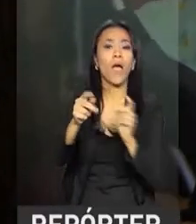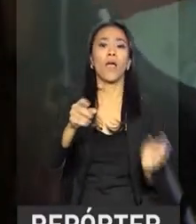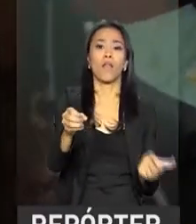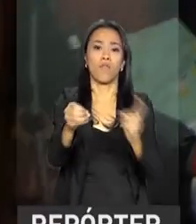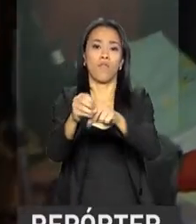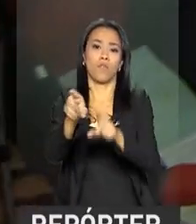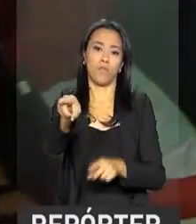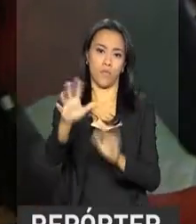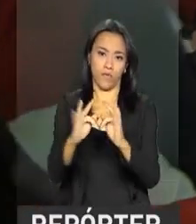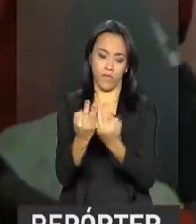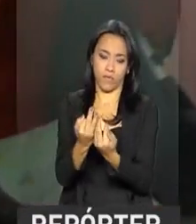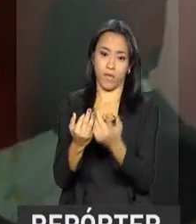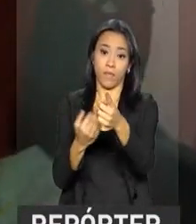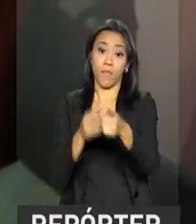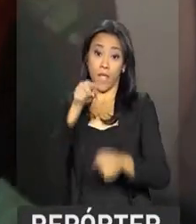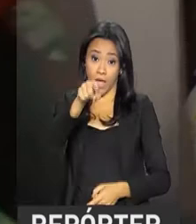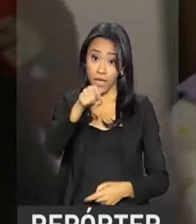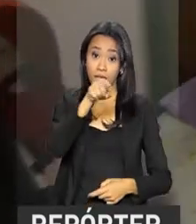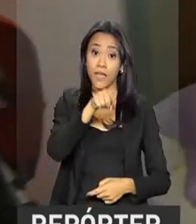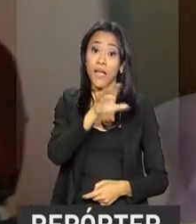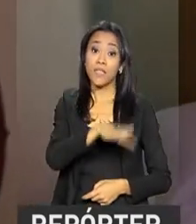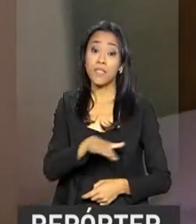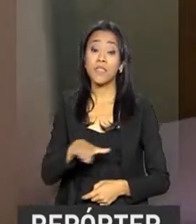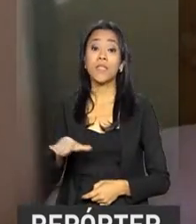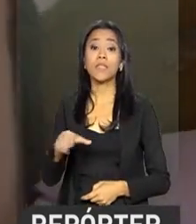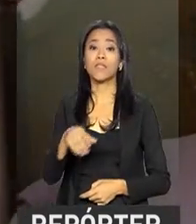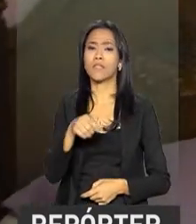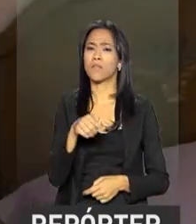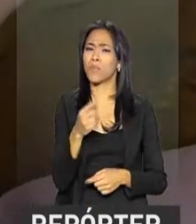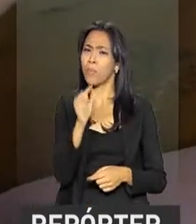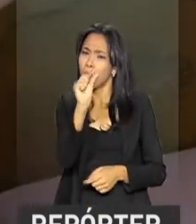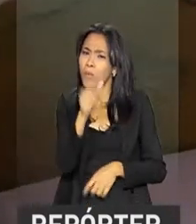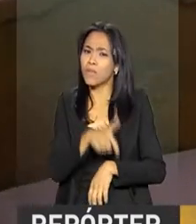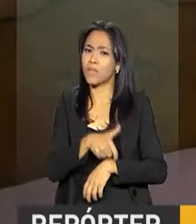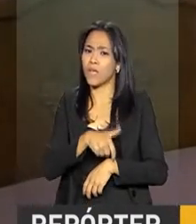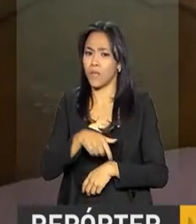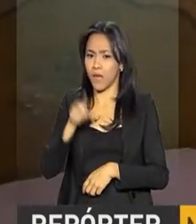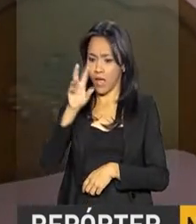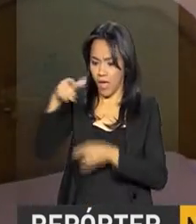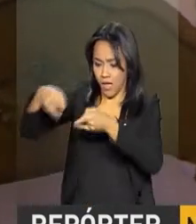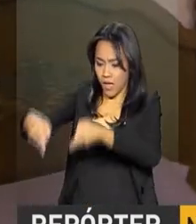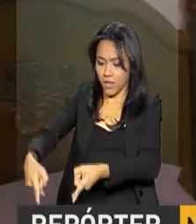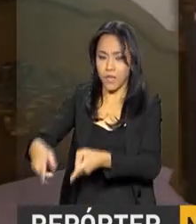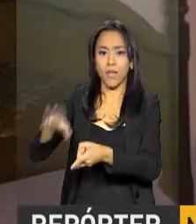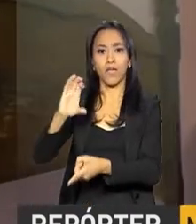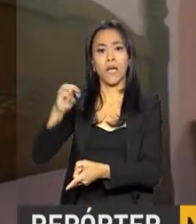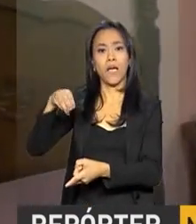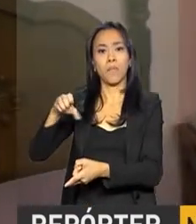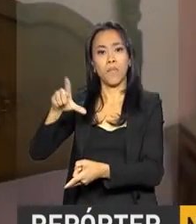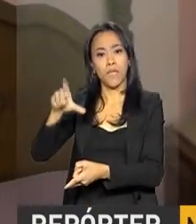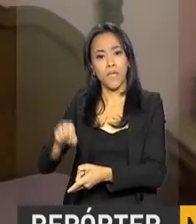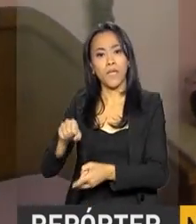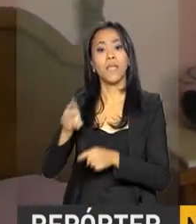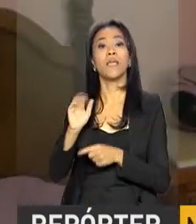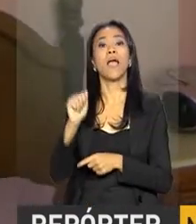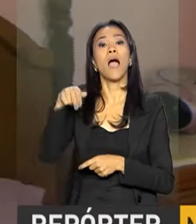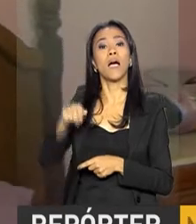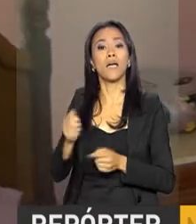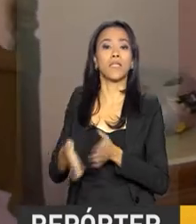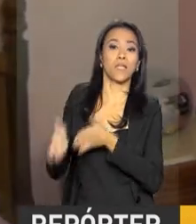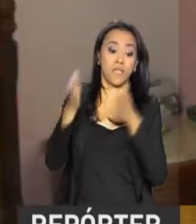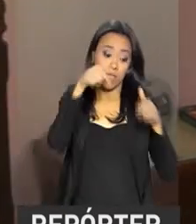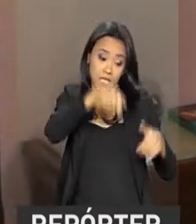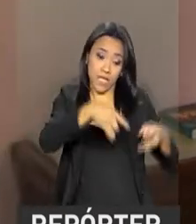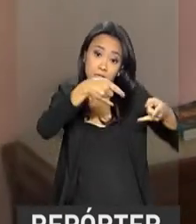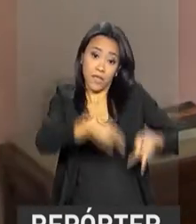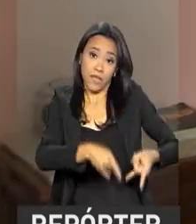as crianças que foram adotadas temporariamente pela Elizabeth. Nessa cama dormiam a Camille e a Ana Beatriz. E nessa,